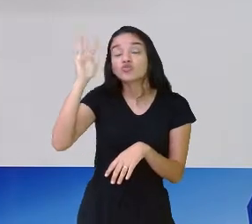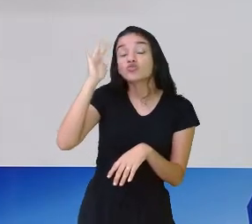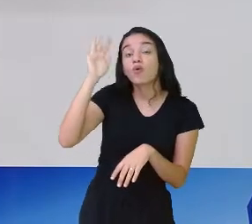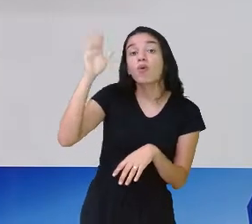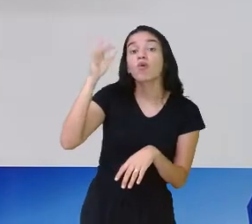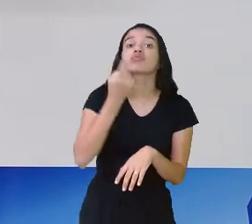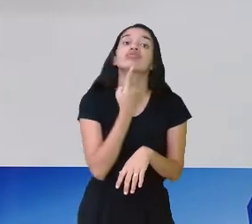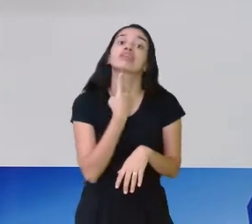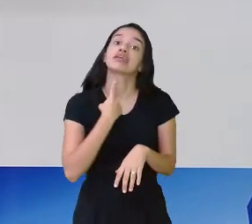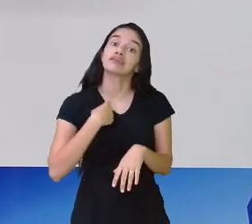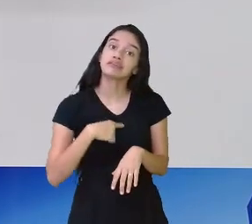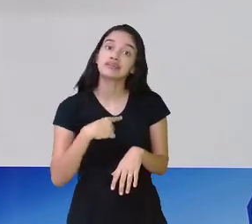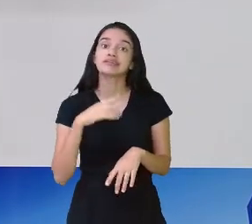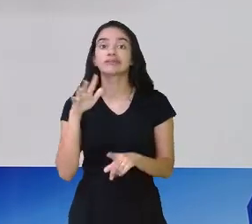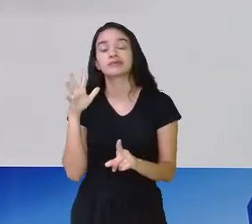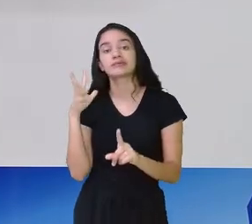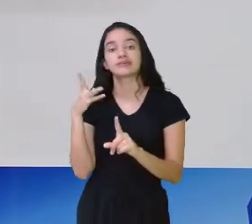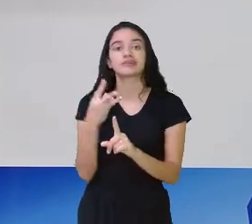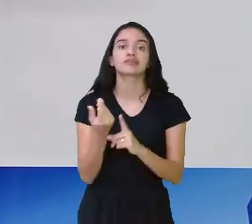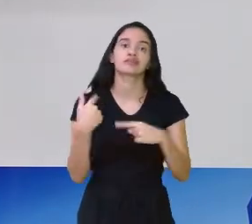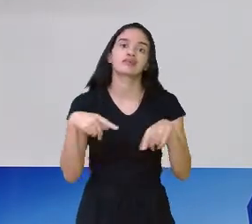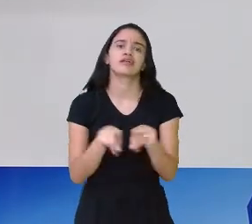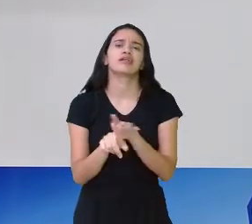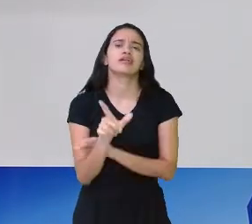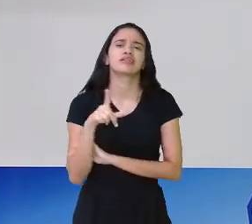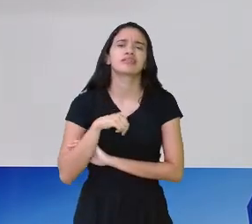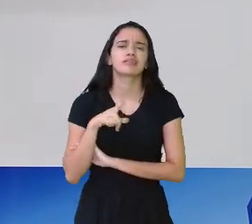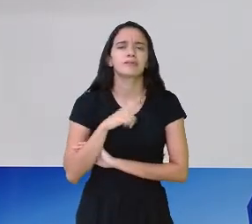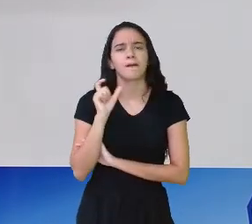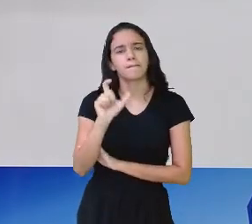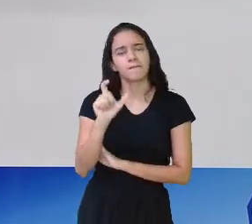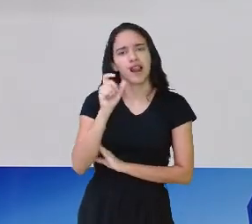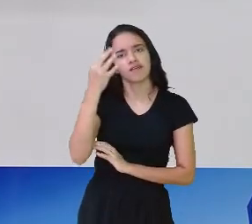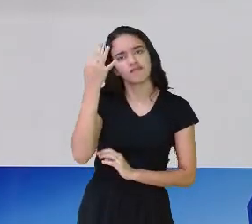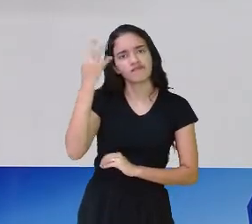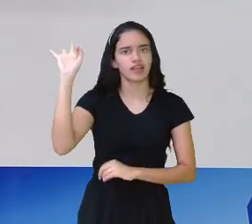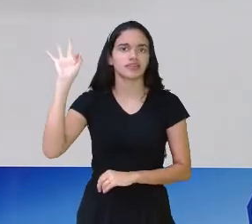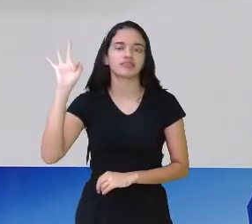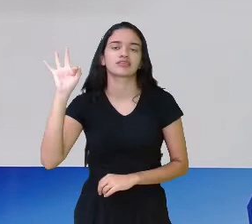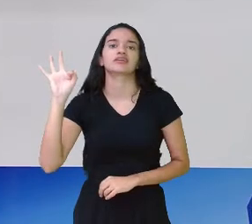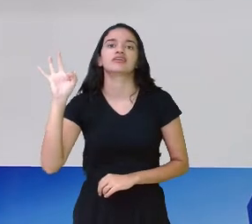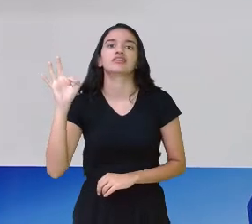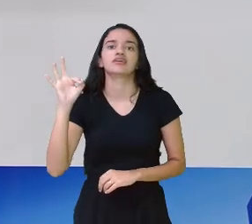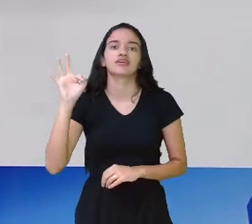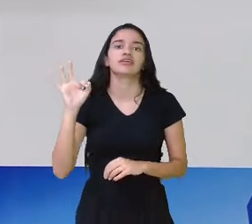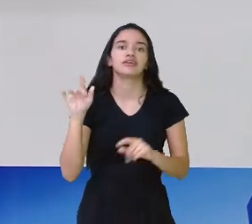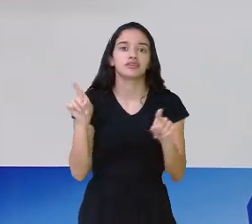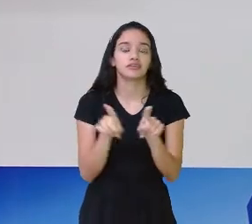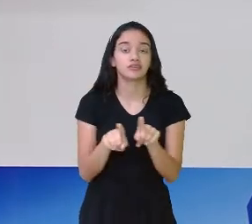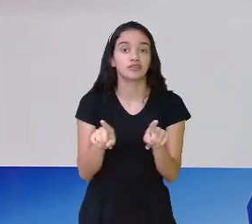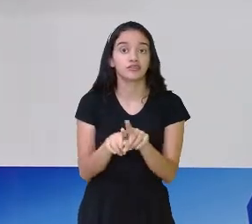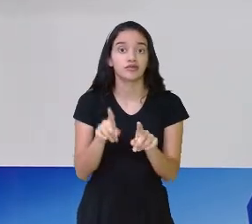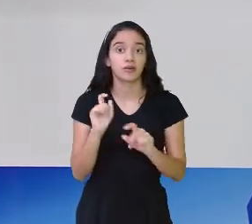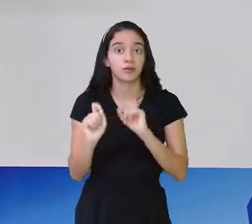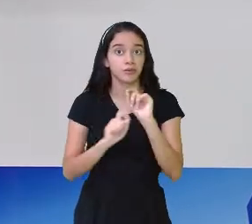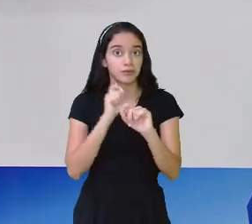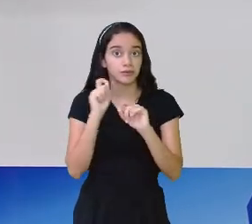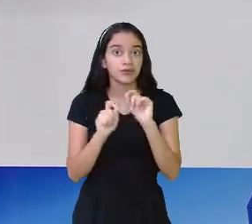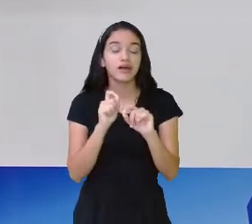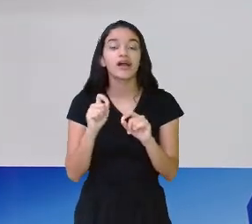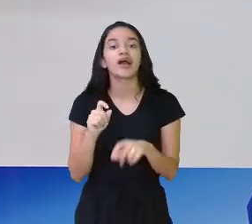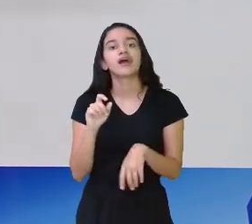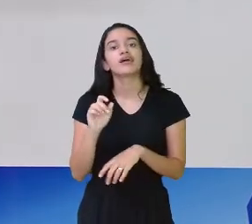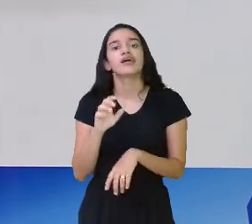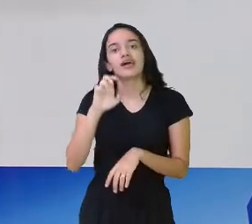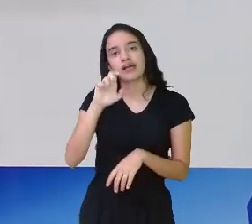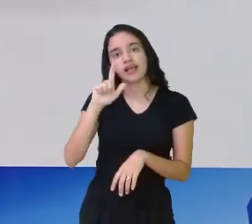um desejo do artista. Tem uma palavrinha francesa para isso, eles chamam isso de élan. Élan.